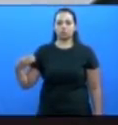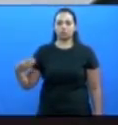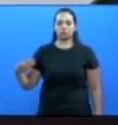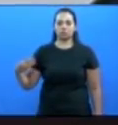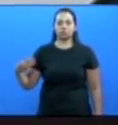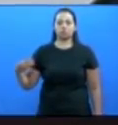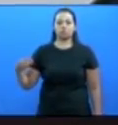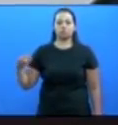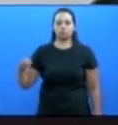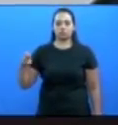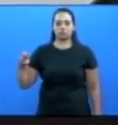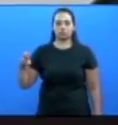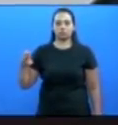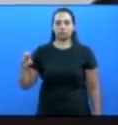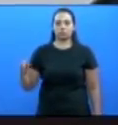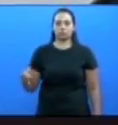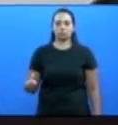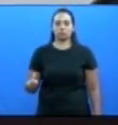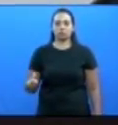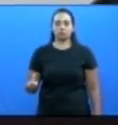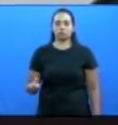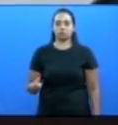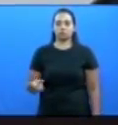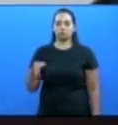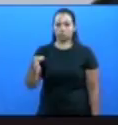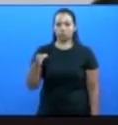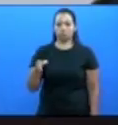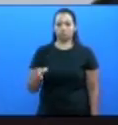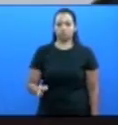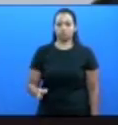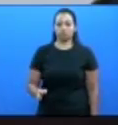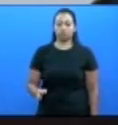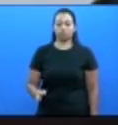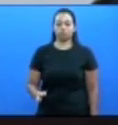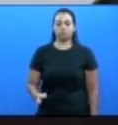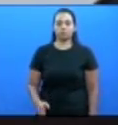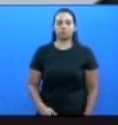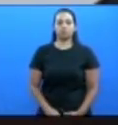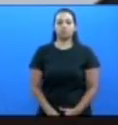essas emendas permaneçam como estão. Aprovado.